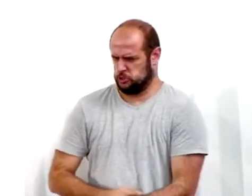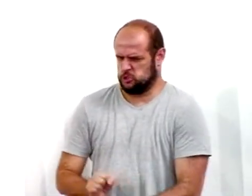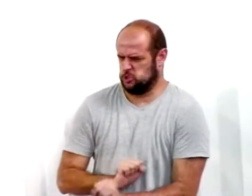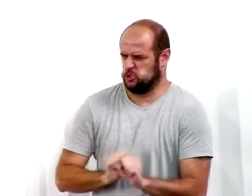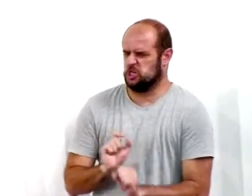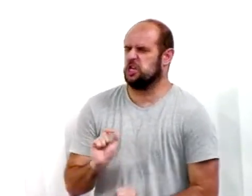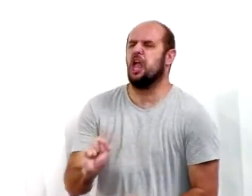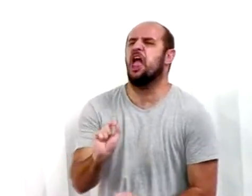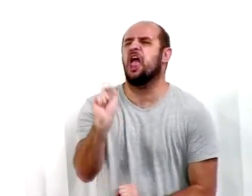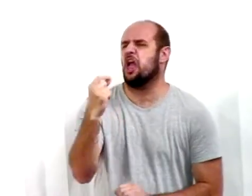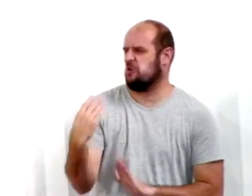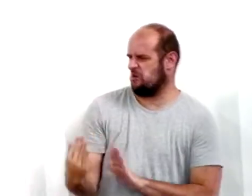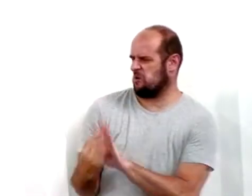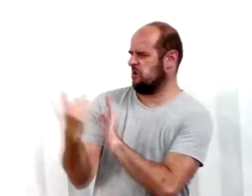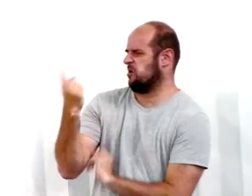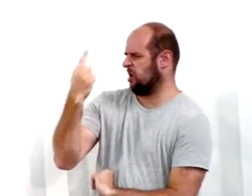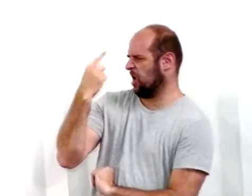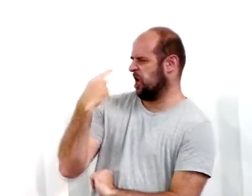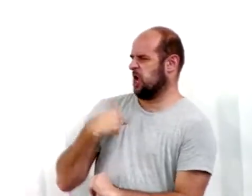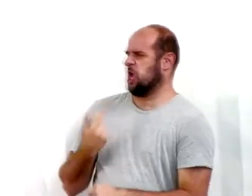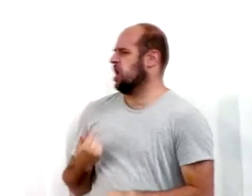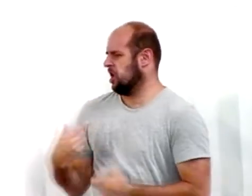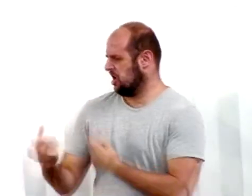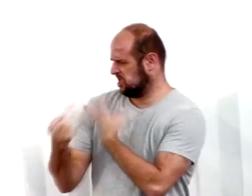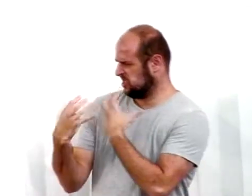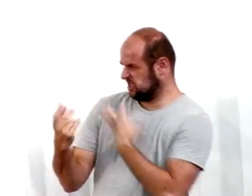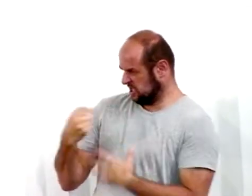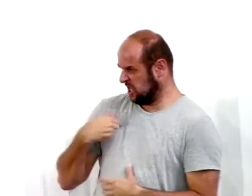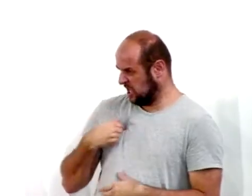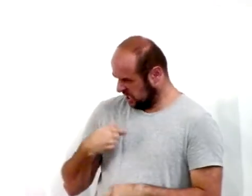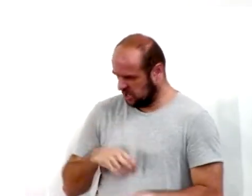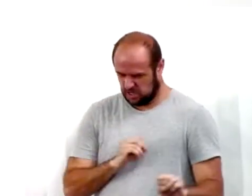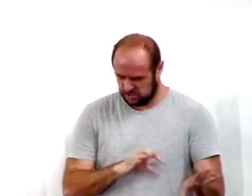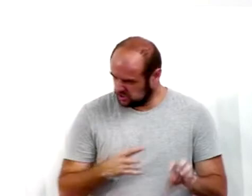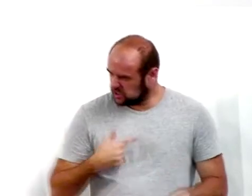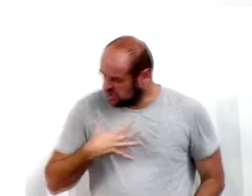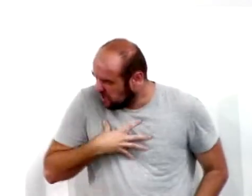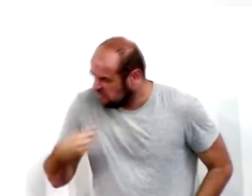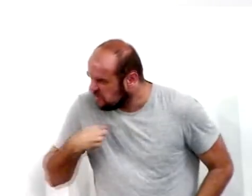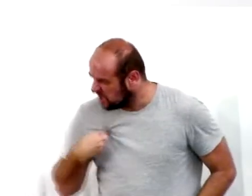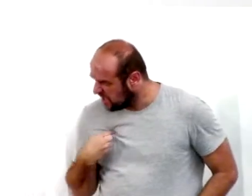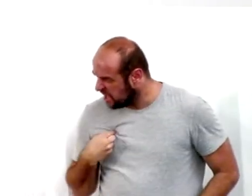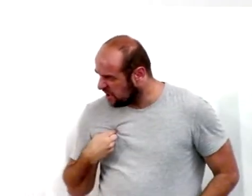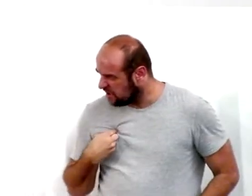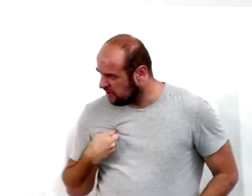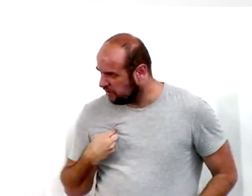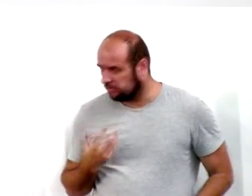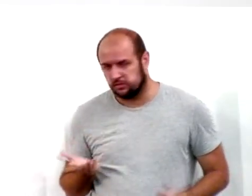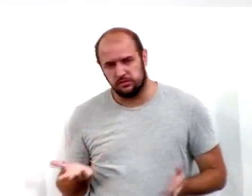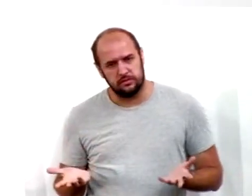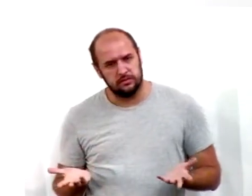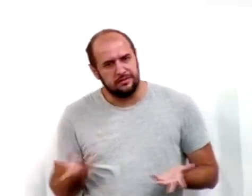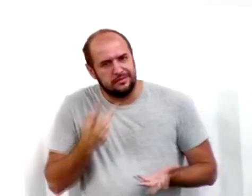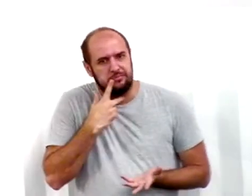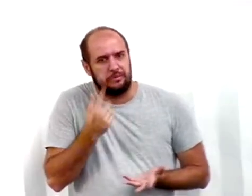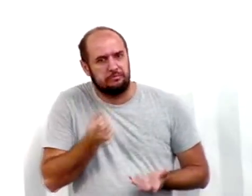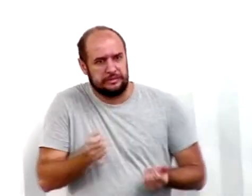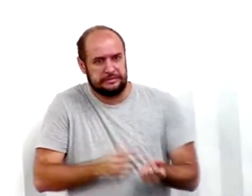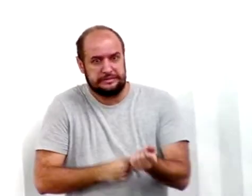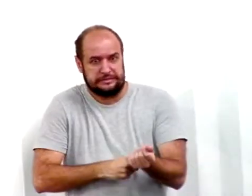você para tentar me instruir a respeito de como educar os meus filhos? Perceba que alguns pais